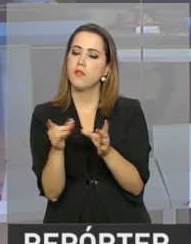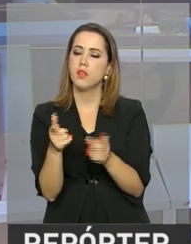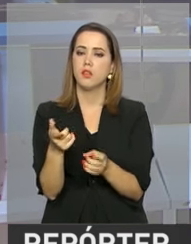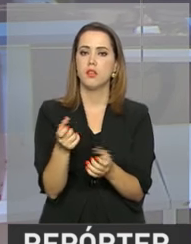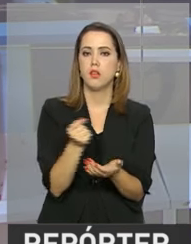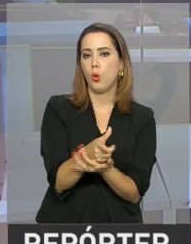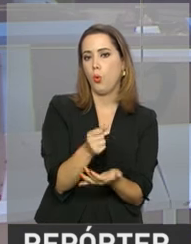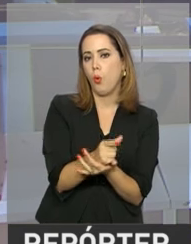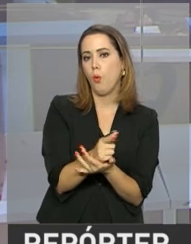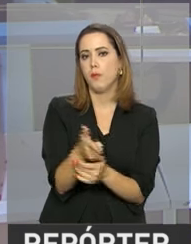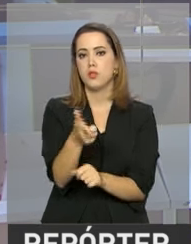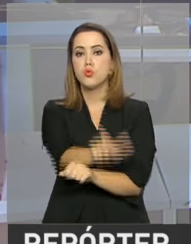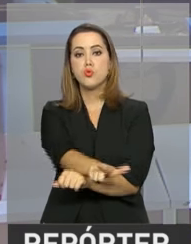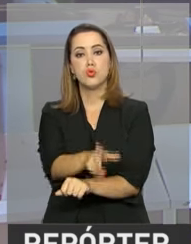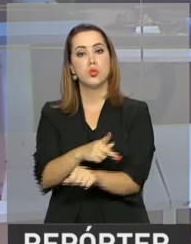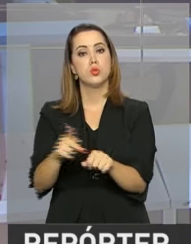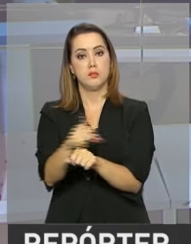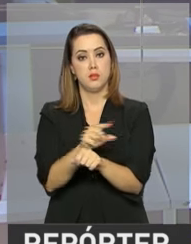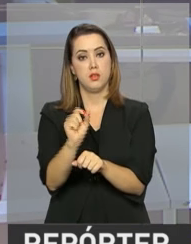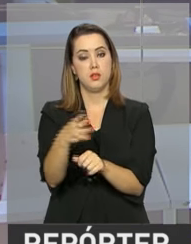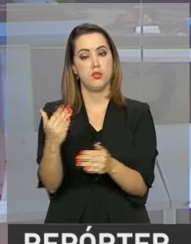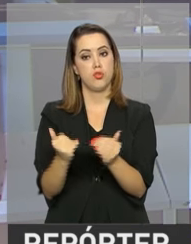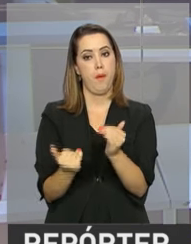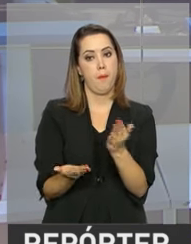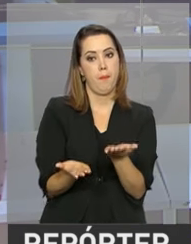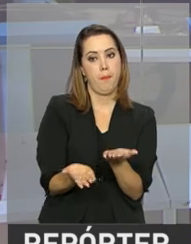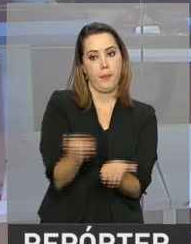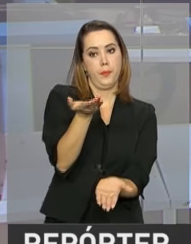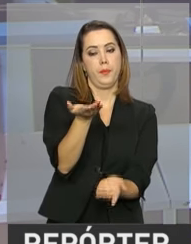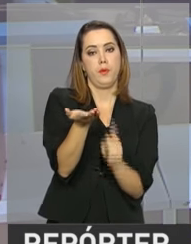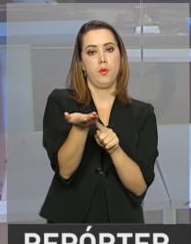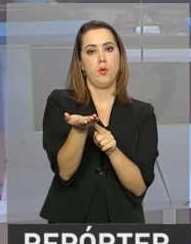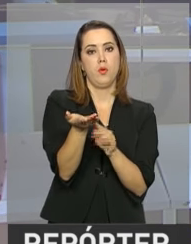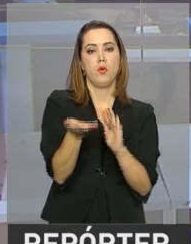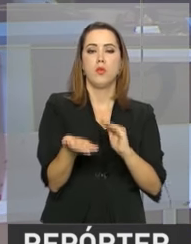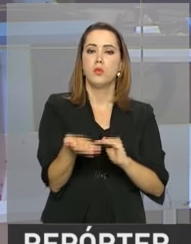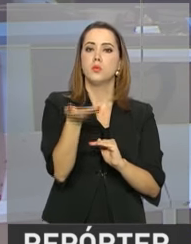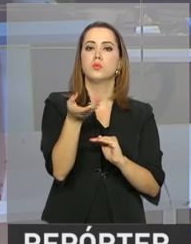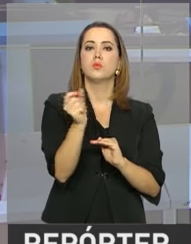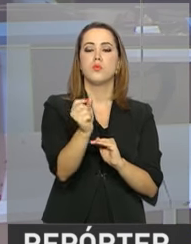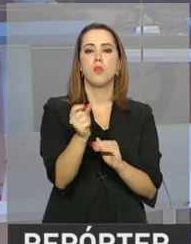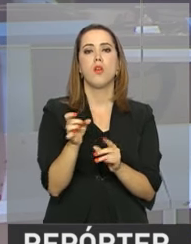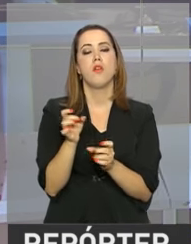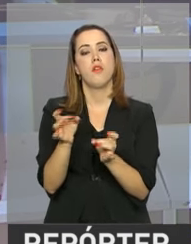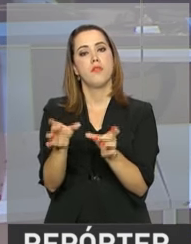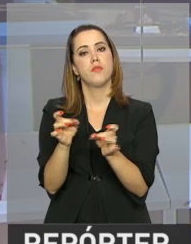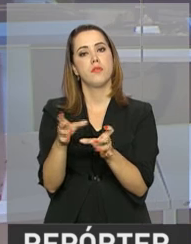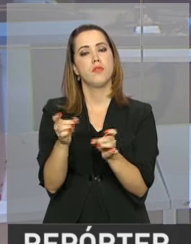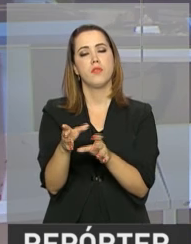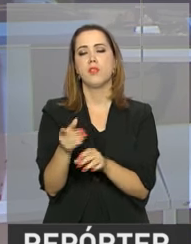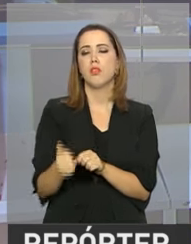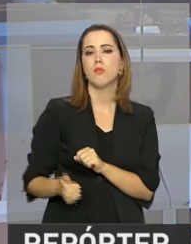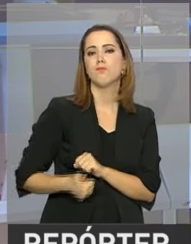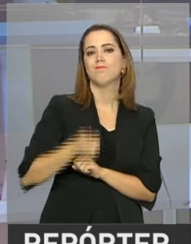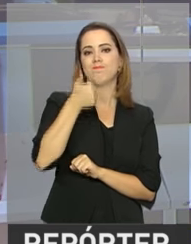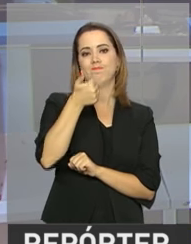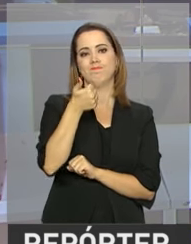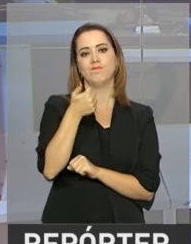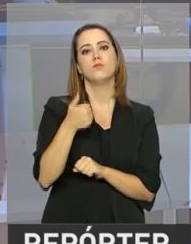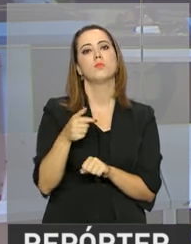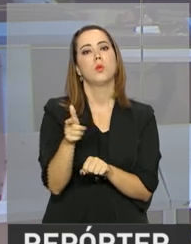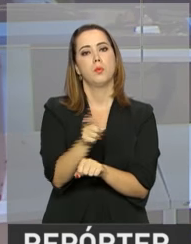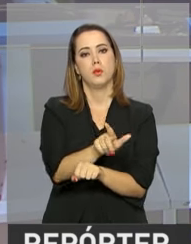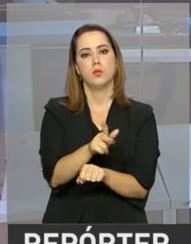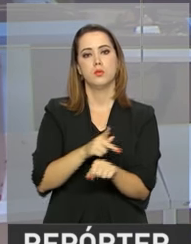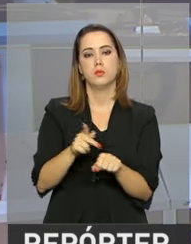em agosto mais um superávit. No acumulado do ano, o saldo positivo entre as exportações e importações teve o melhor resultado